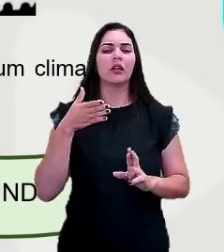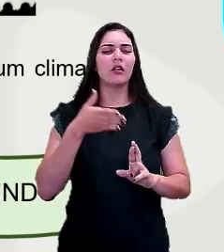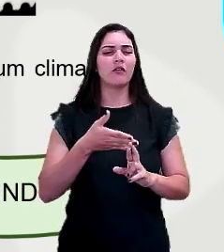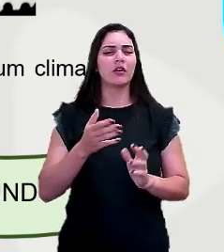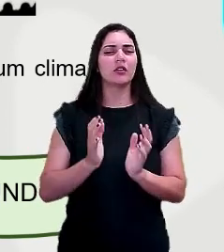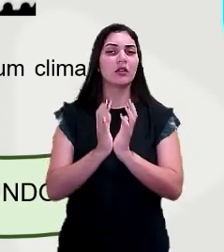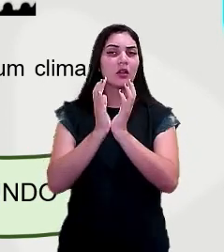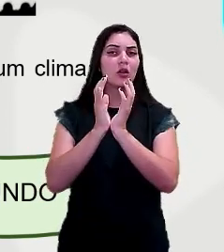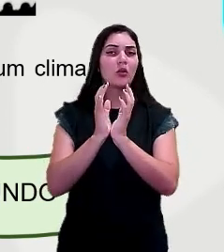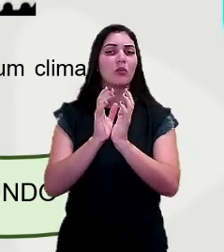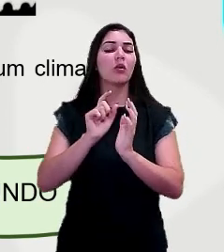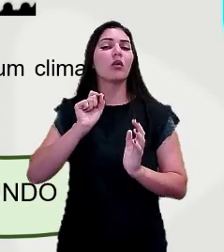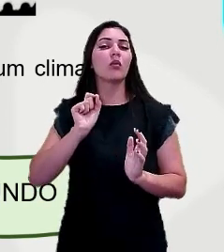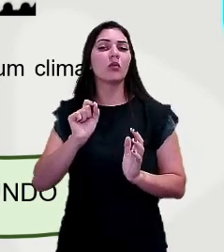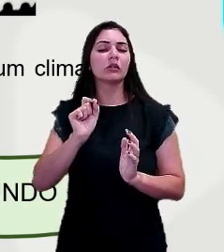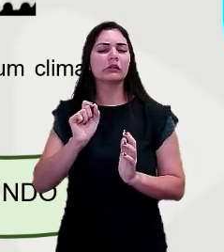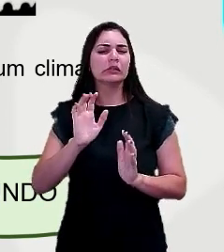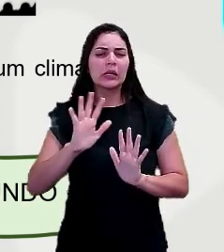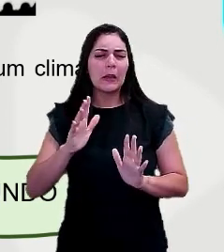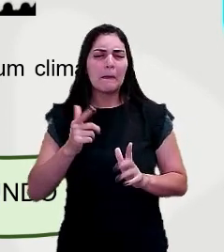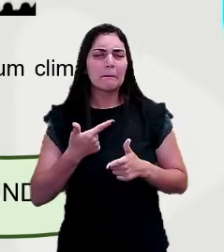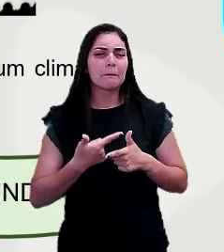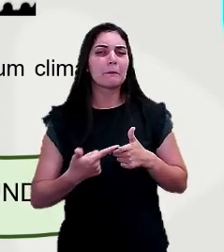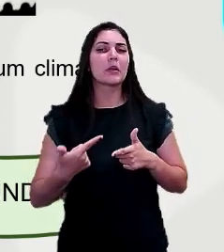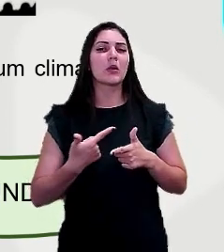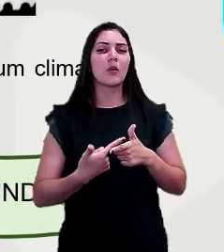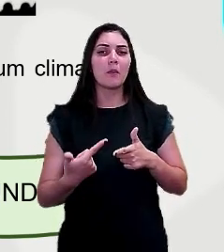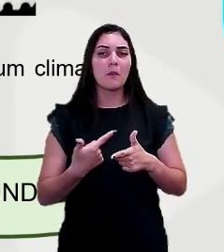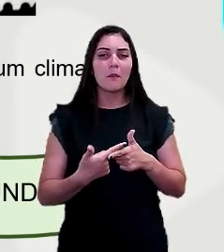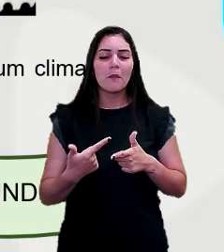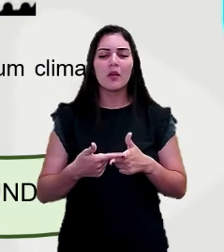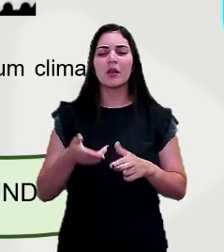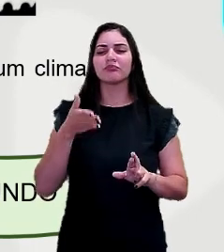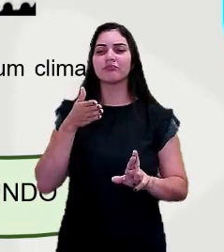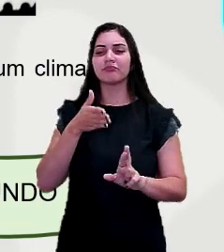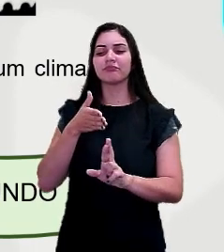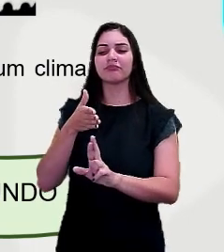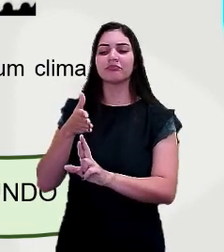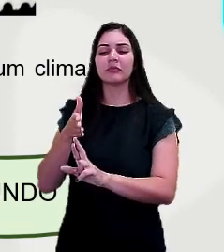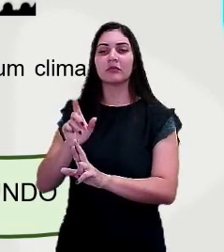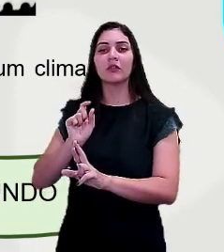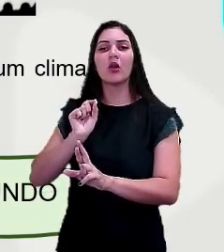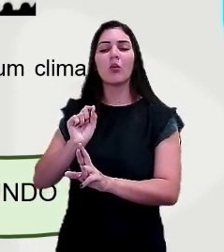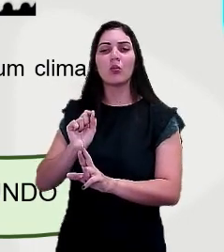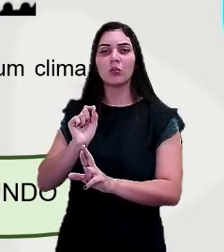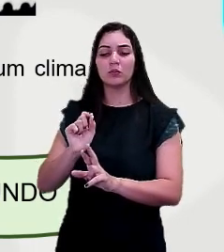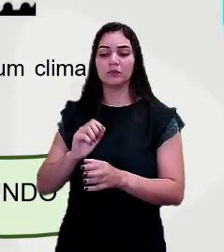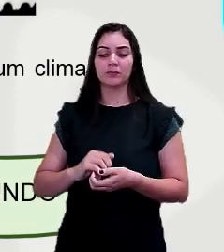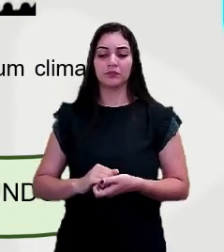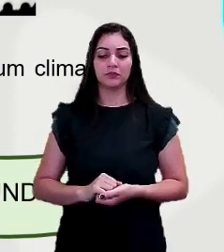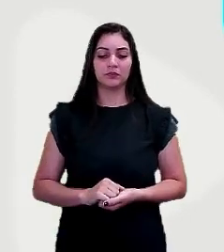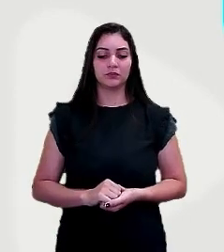Copa, vários, não é problemas, mas várias referências podemos utilizar.